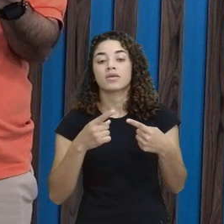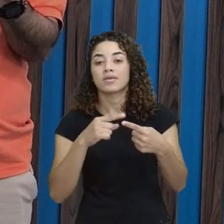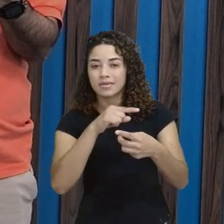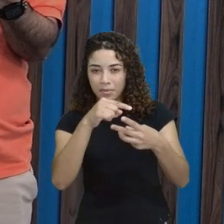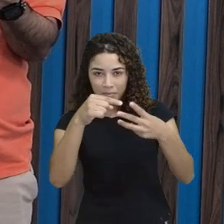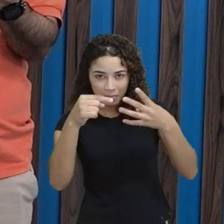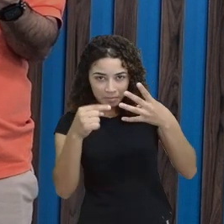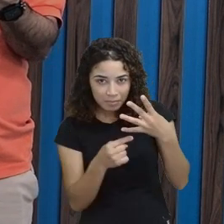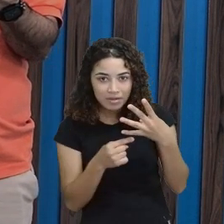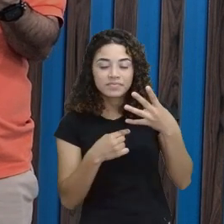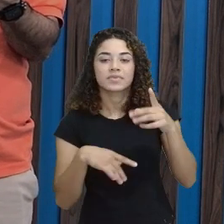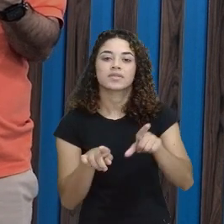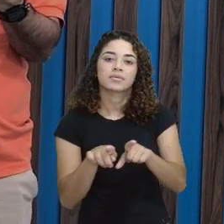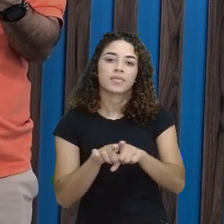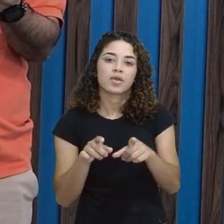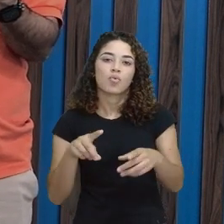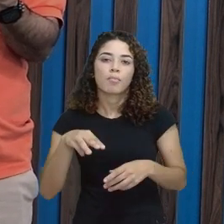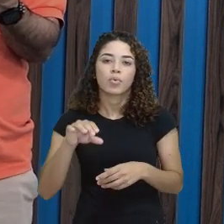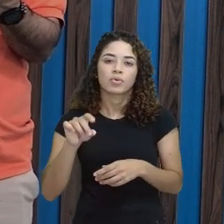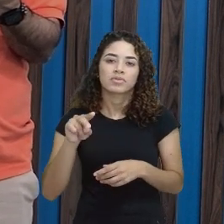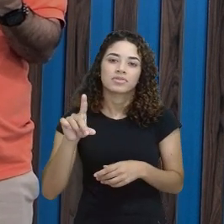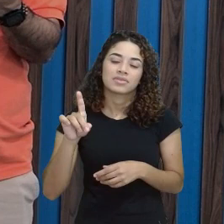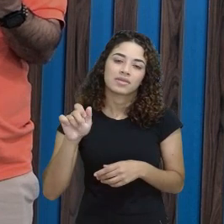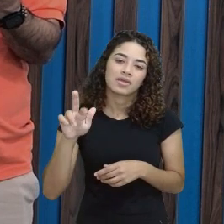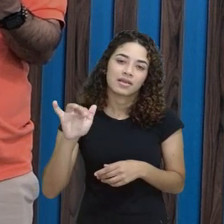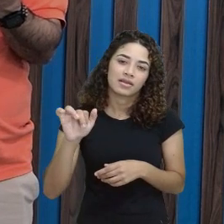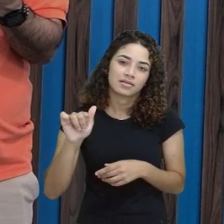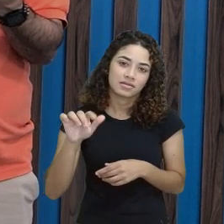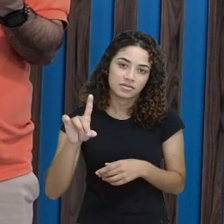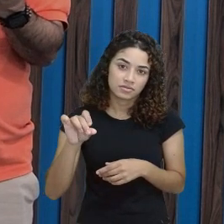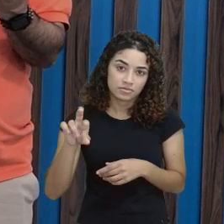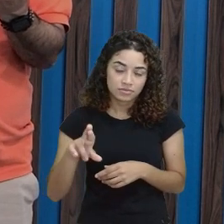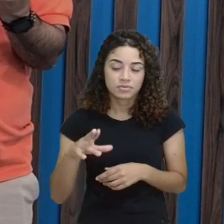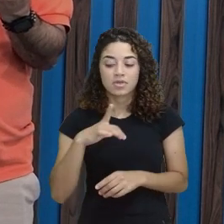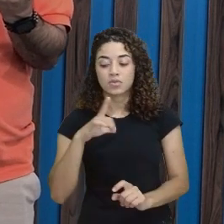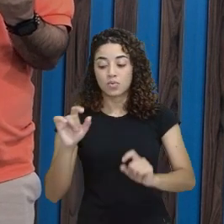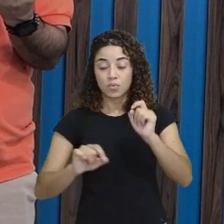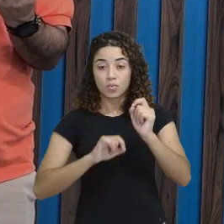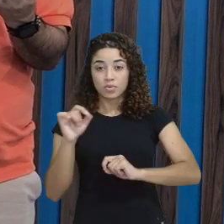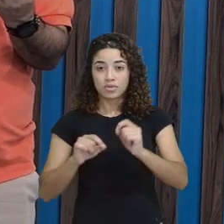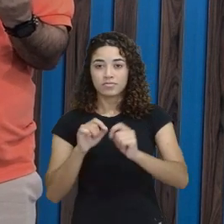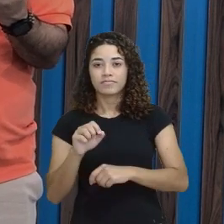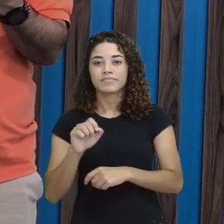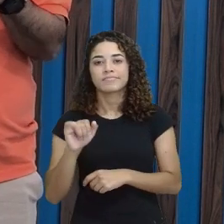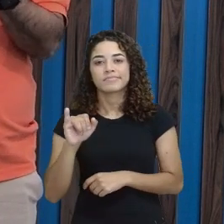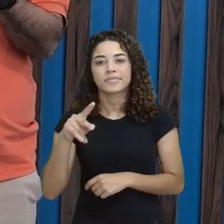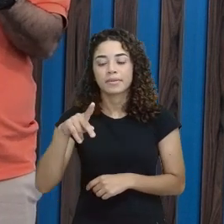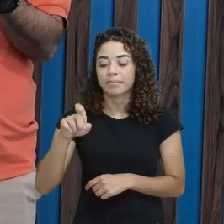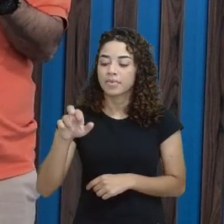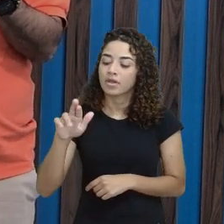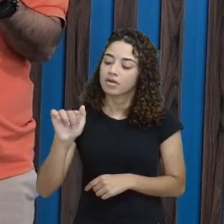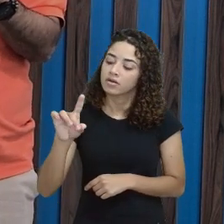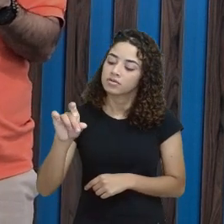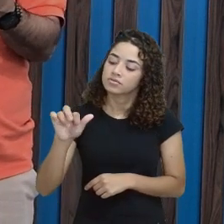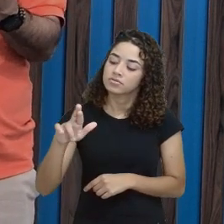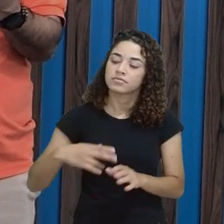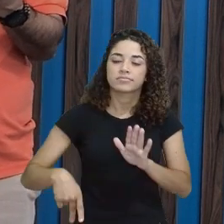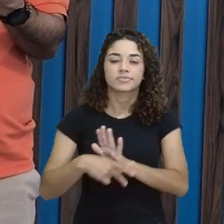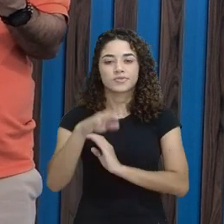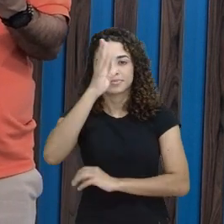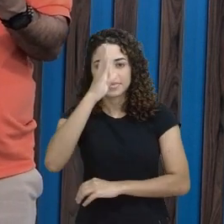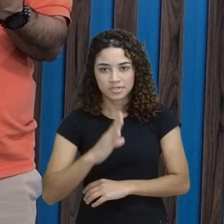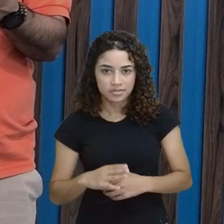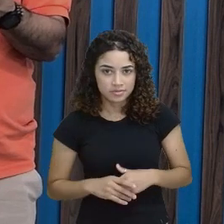judiciário e o poder moderador, que à época era exercido pelo imperador do Brasil, que consistia na seguinte